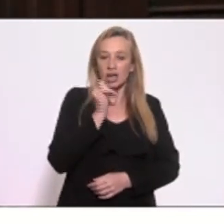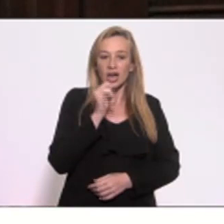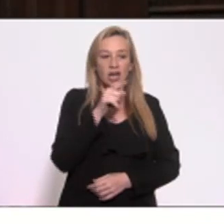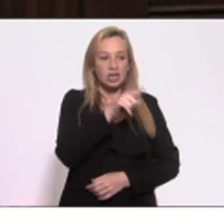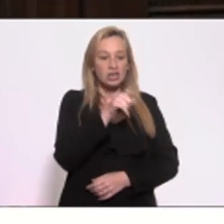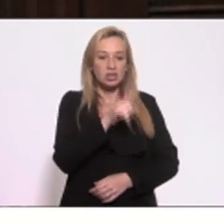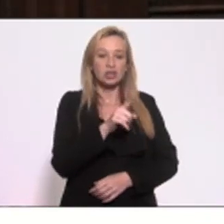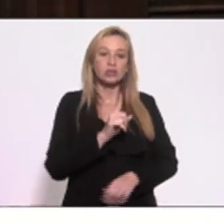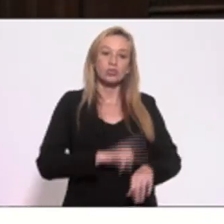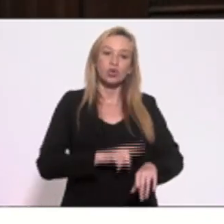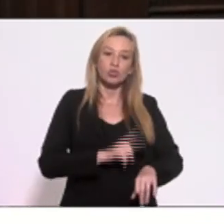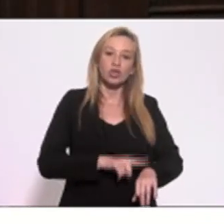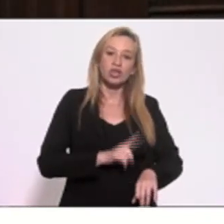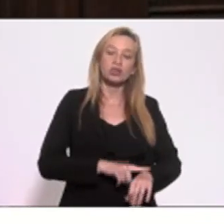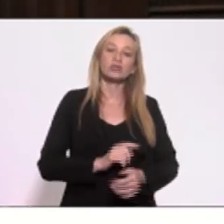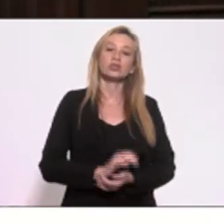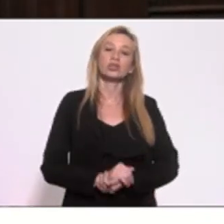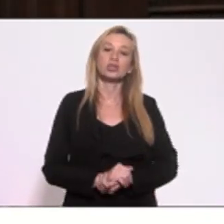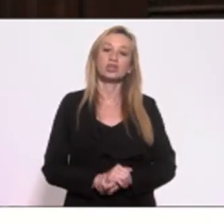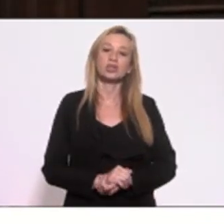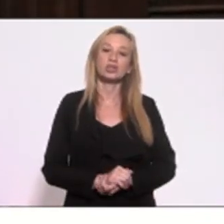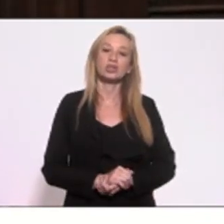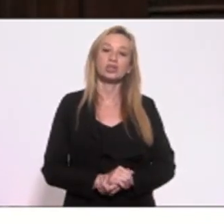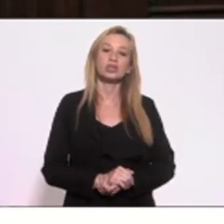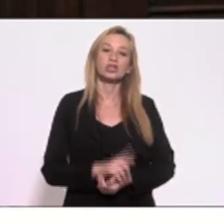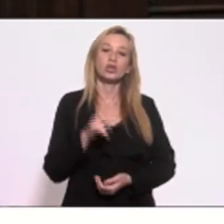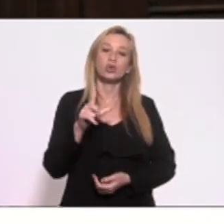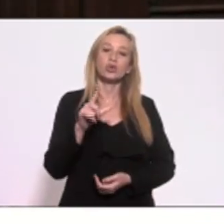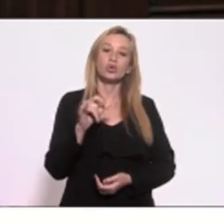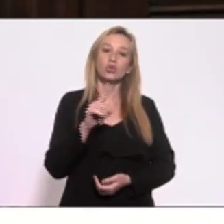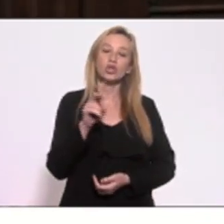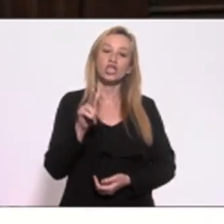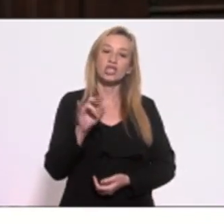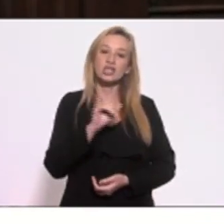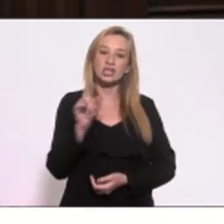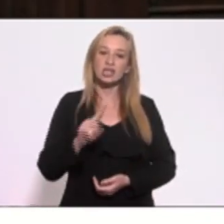uma perspectiva da Luísa Maim,